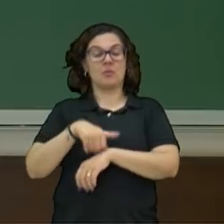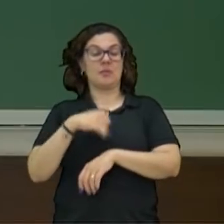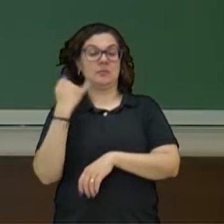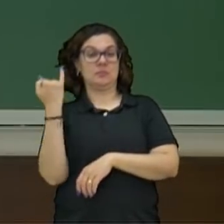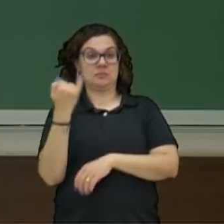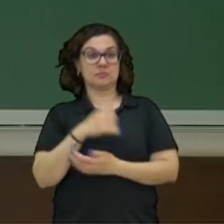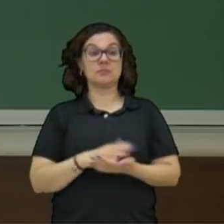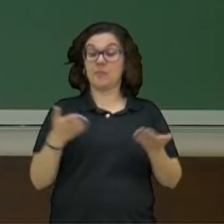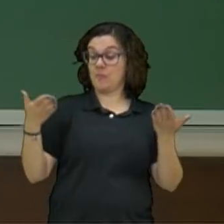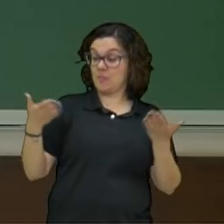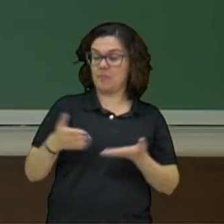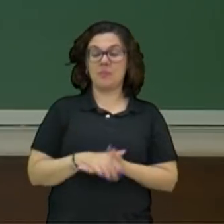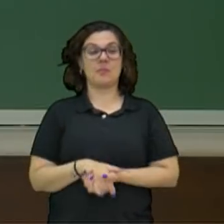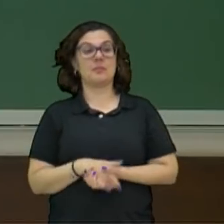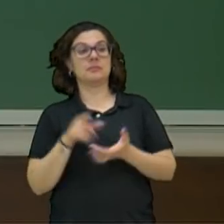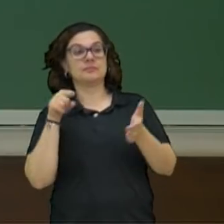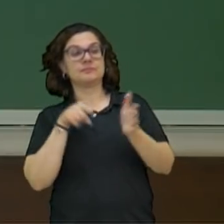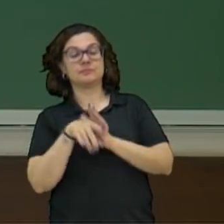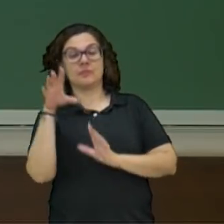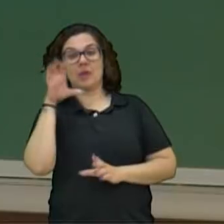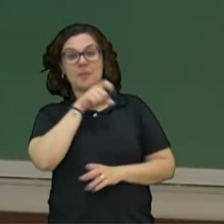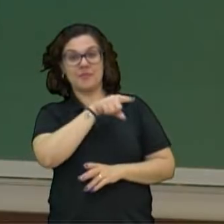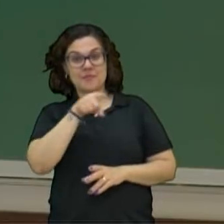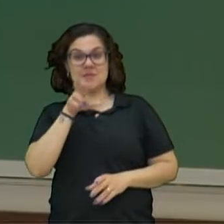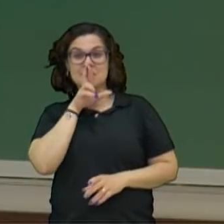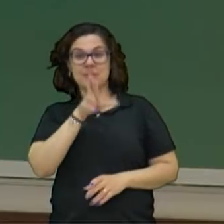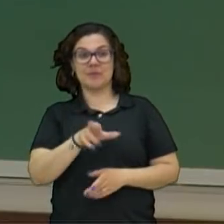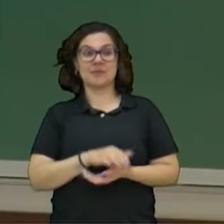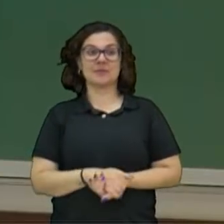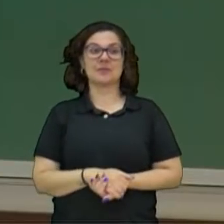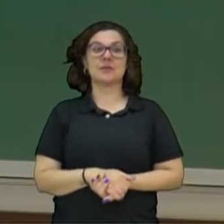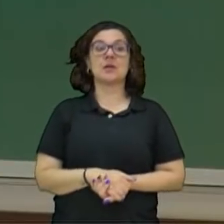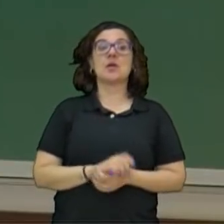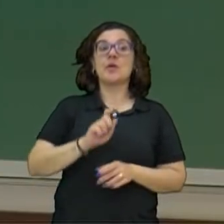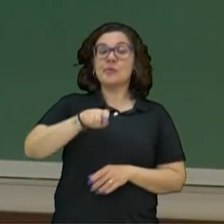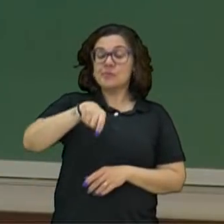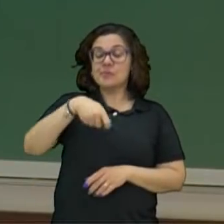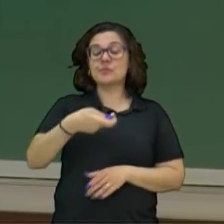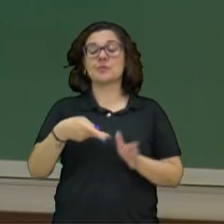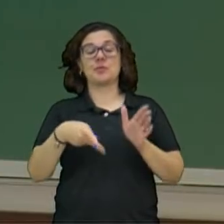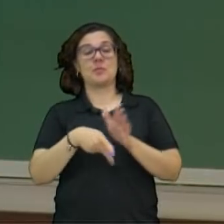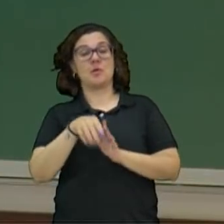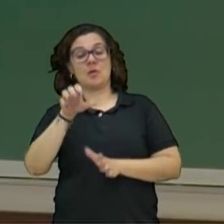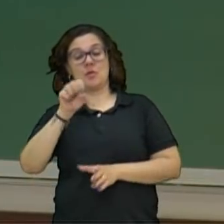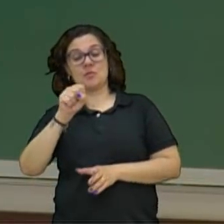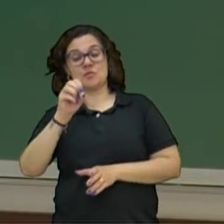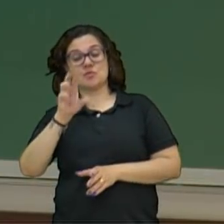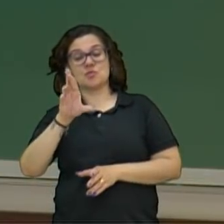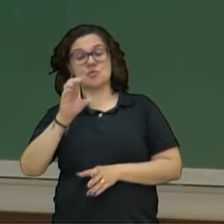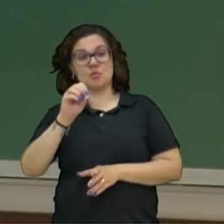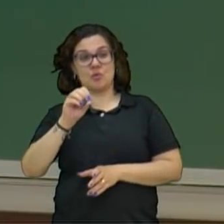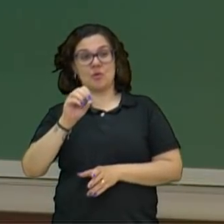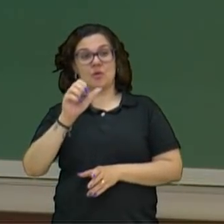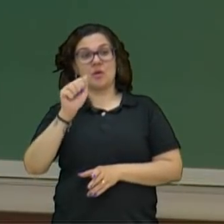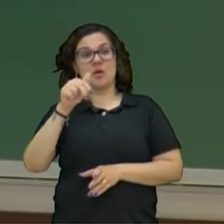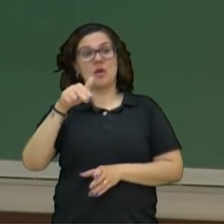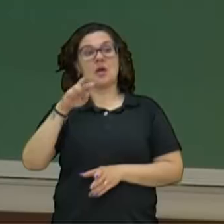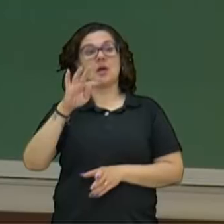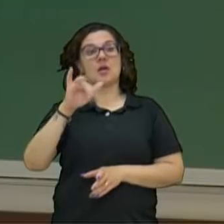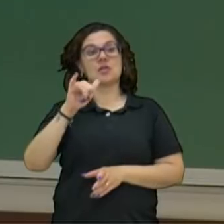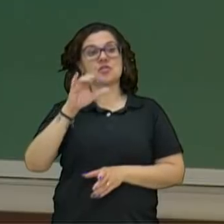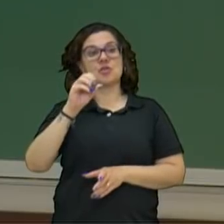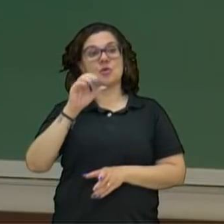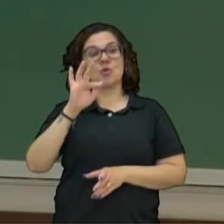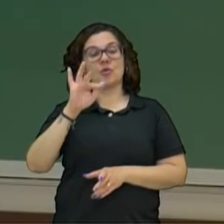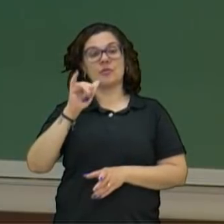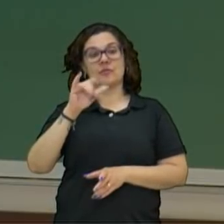necessários. E agora temos uma questão aqui para você responder. Sobre o soro antiofídico é o soro contra a